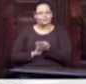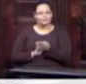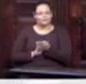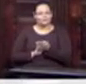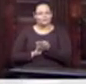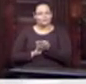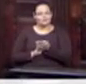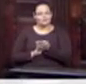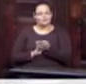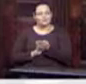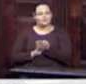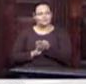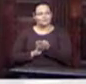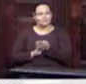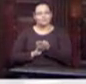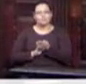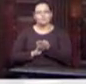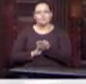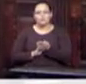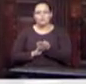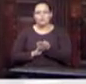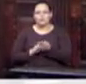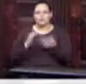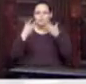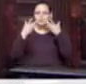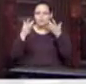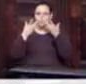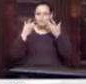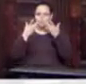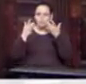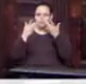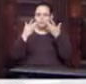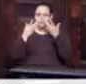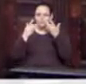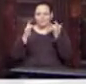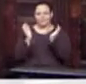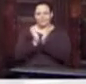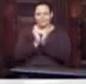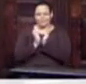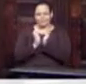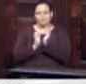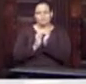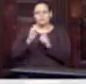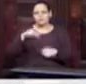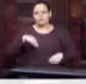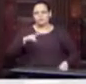ao corpo artístico do Teatro Municipal.